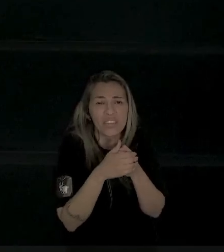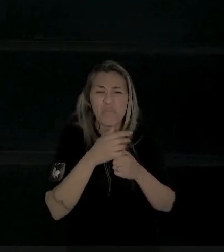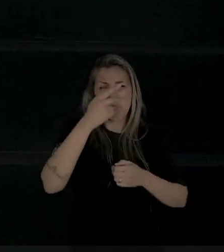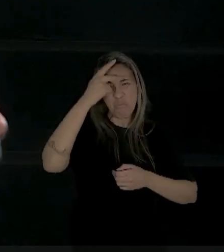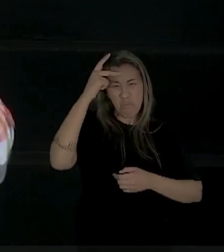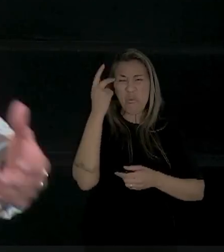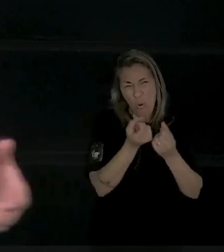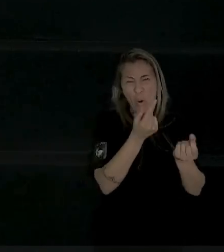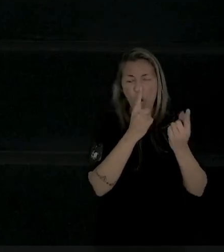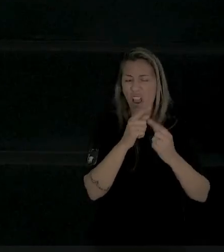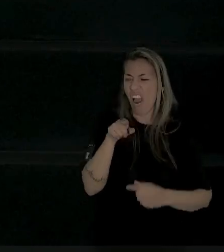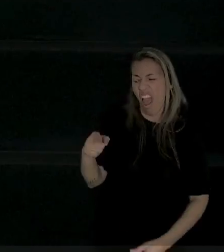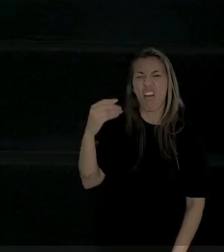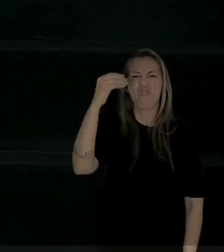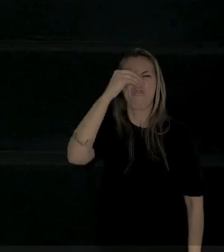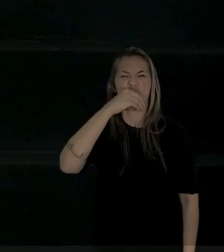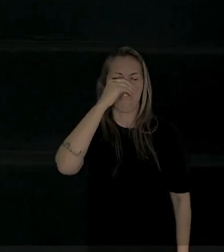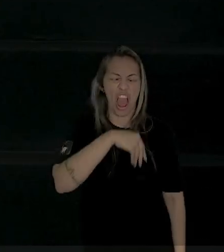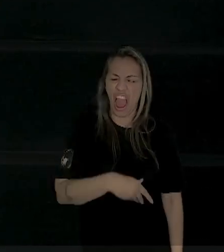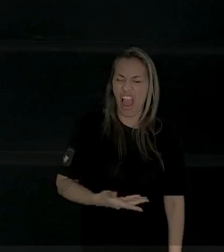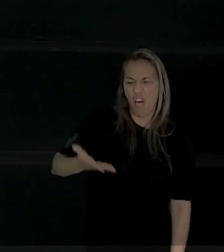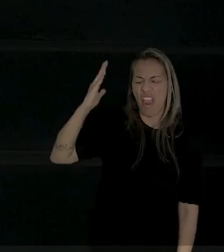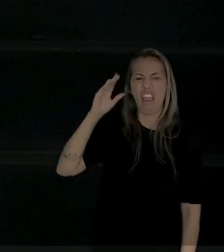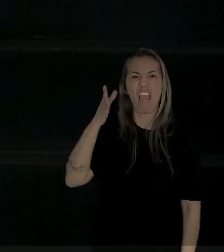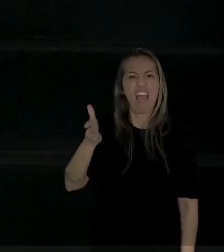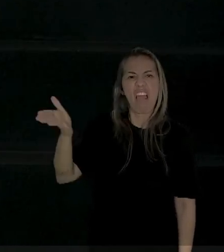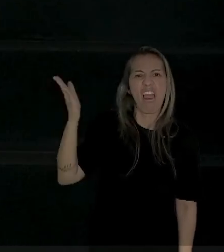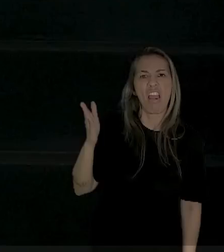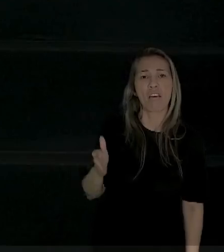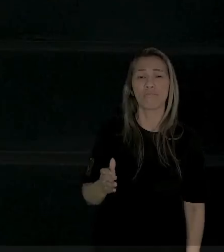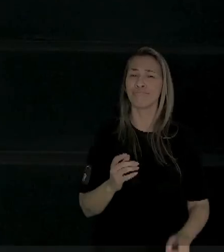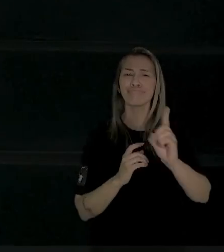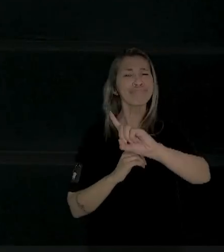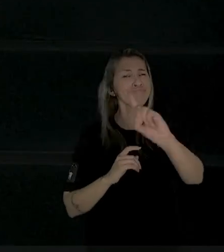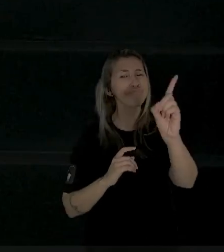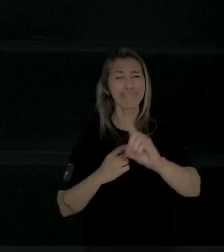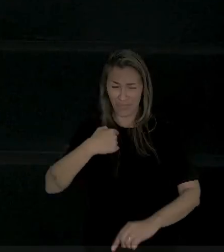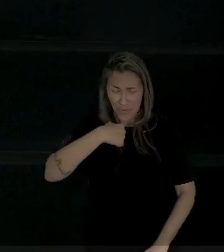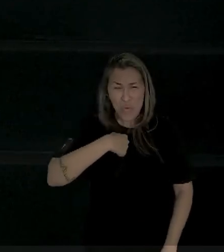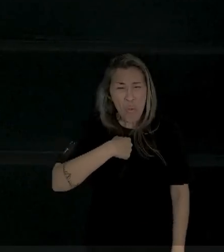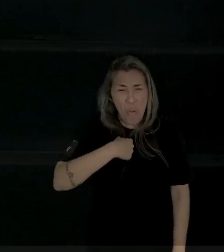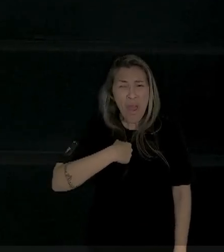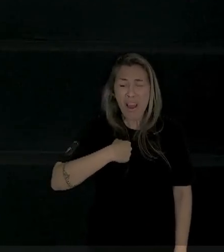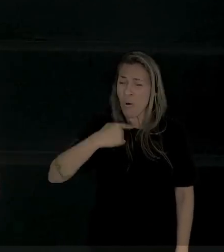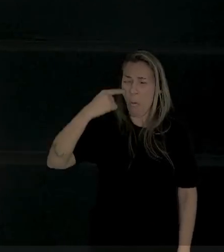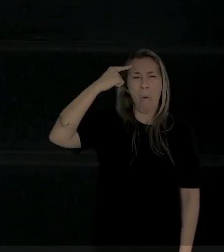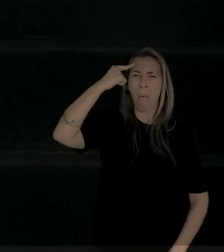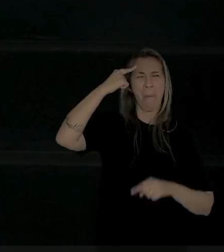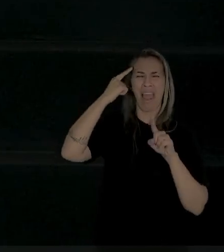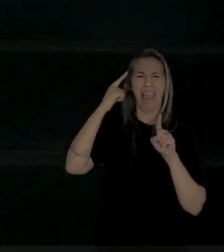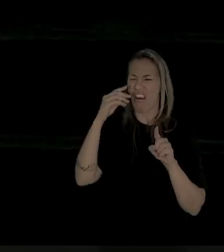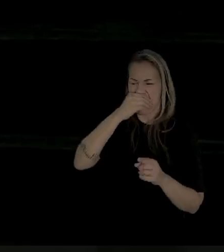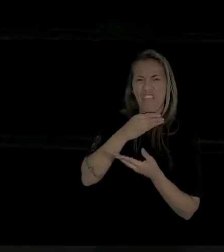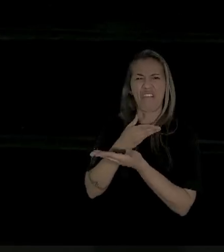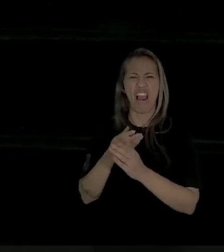fraco. Eu não vejo dessa forma, me desculpem os pregadores. Eu não vejo esse isolamento de Elias como um ato de fraqueza ou